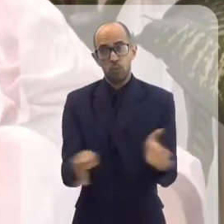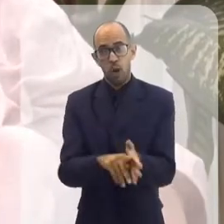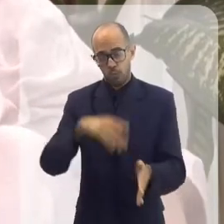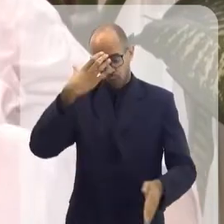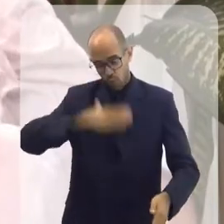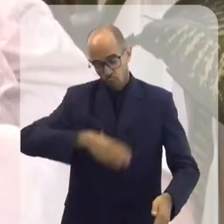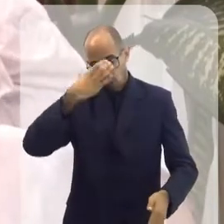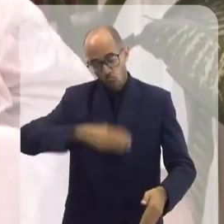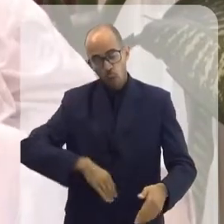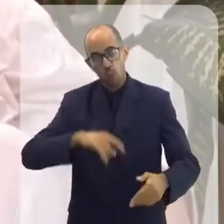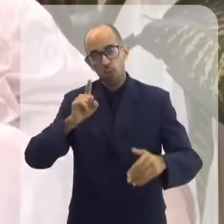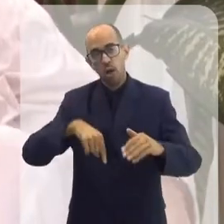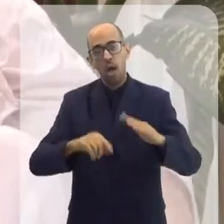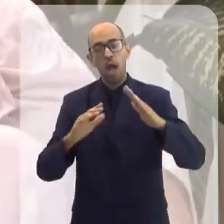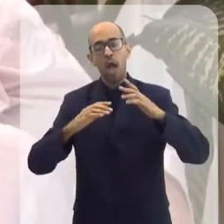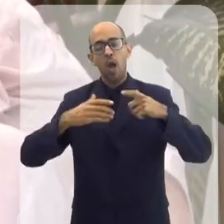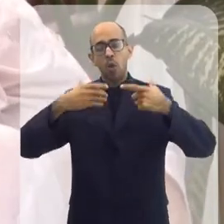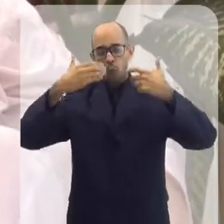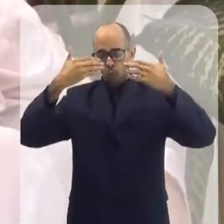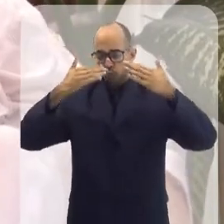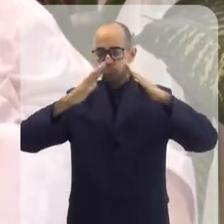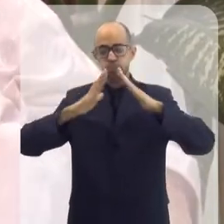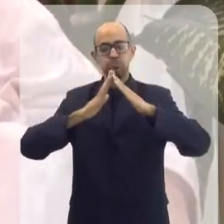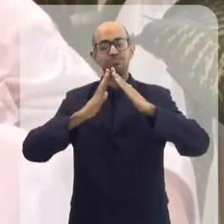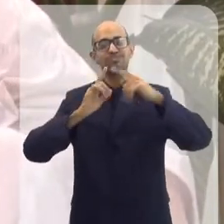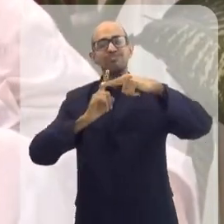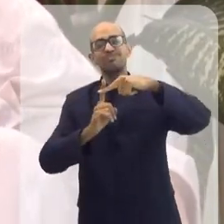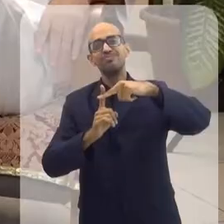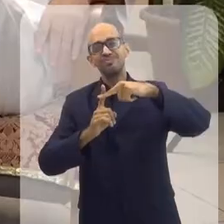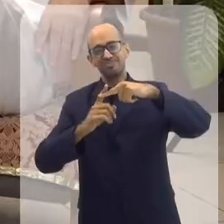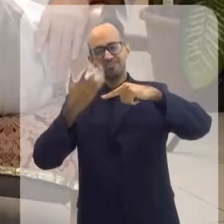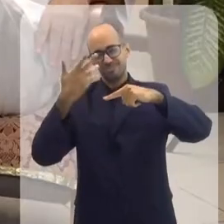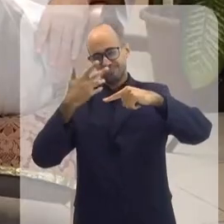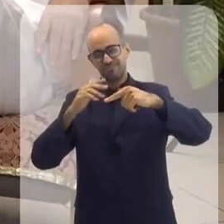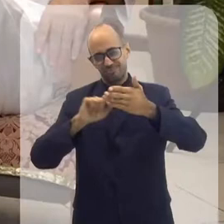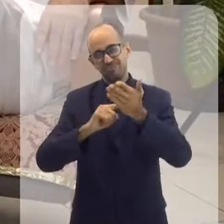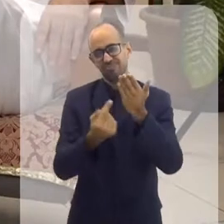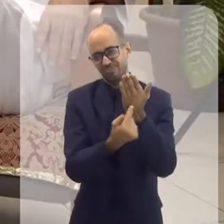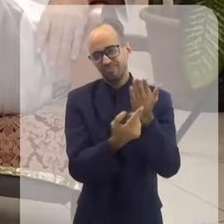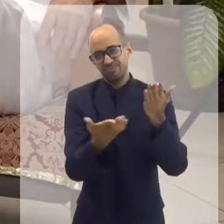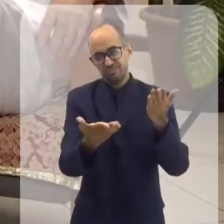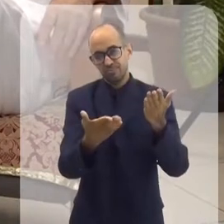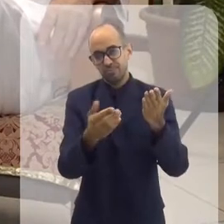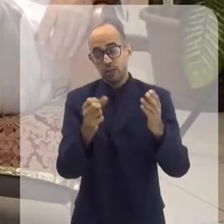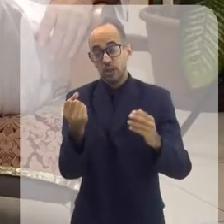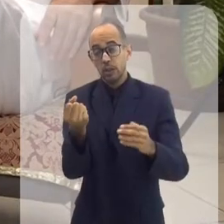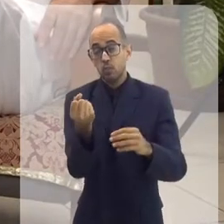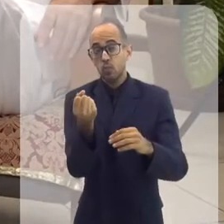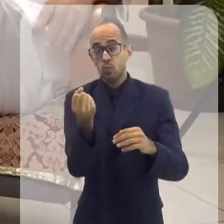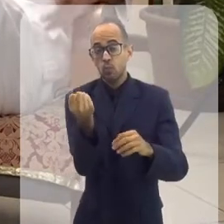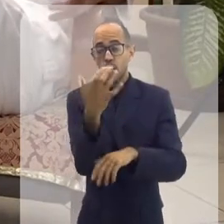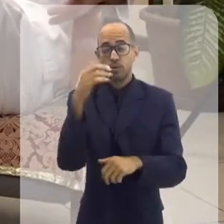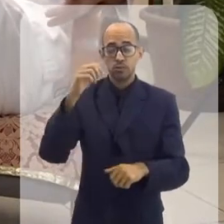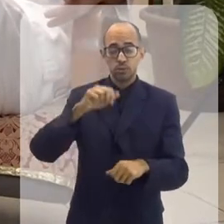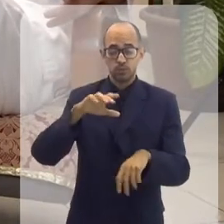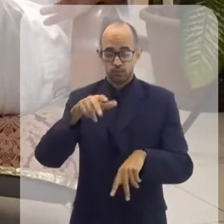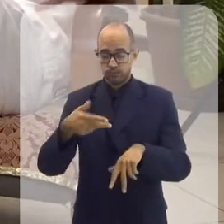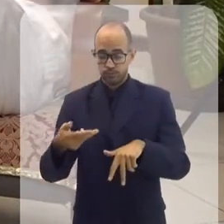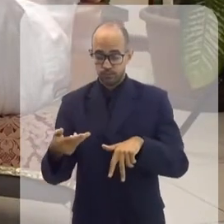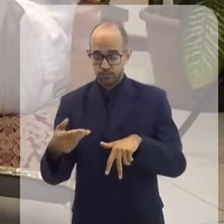corpo se transforma no Altar no Altar vivo dessa divindade então quando se entra em transe